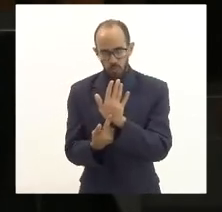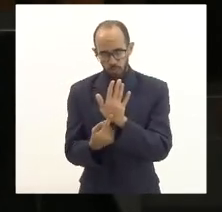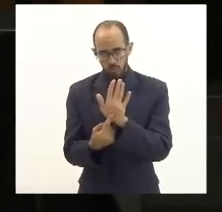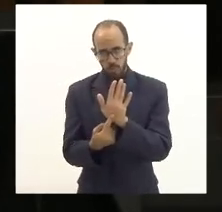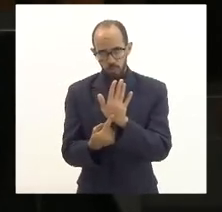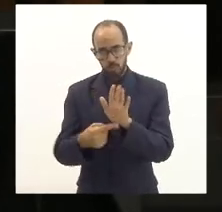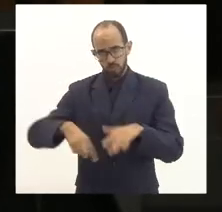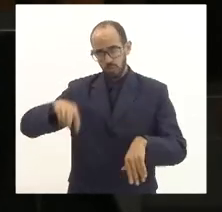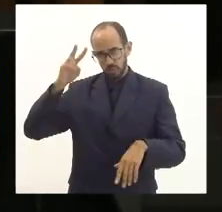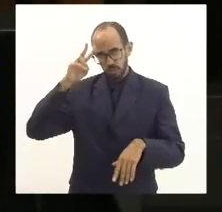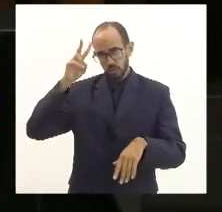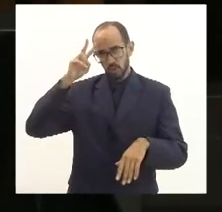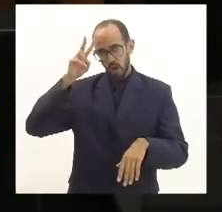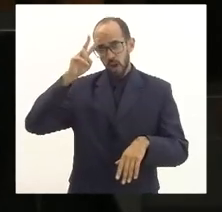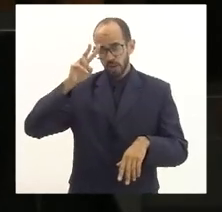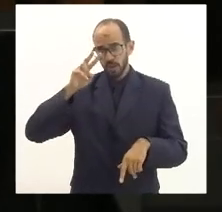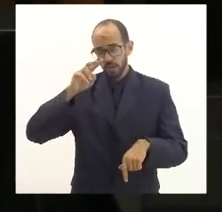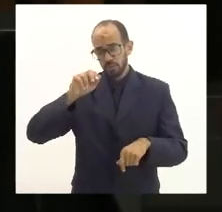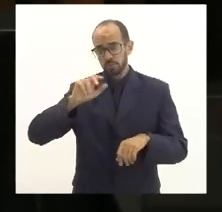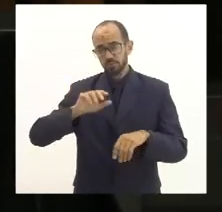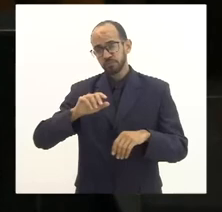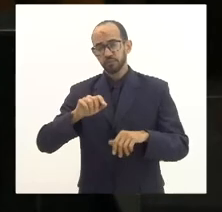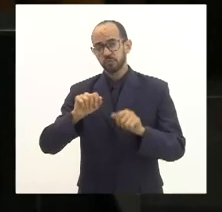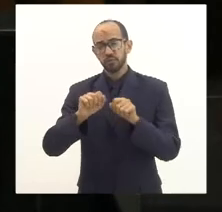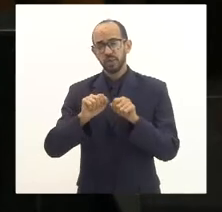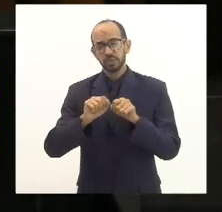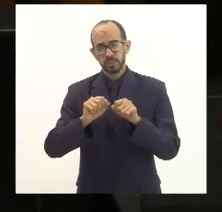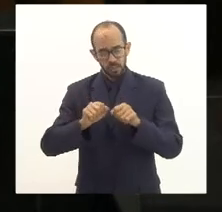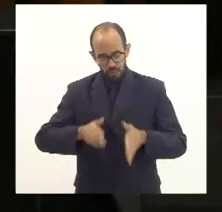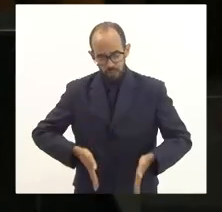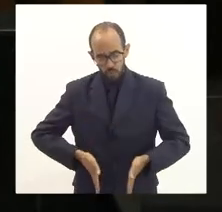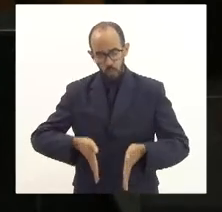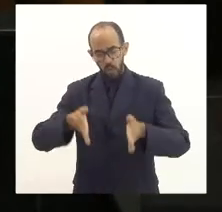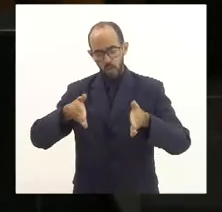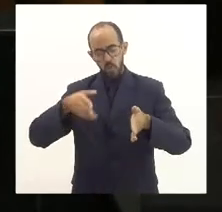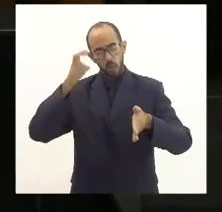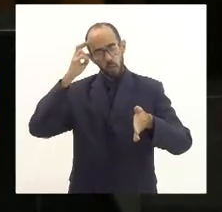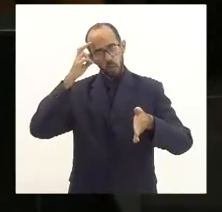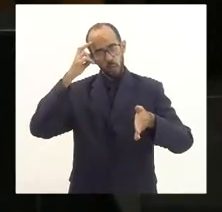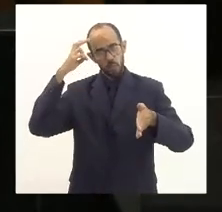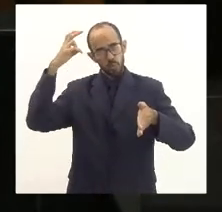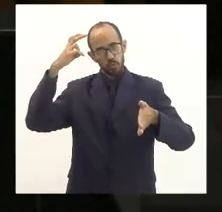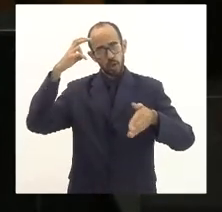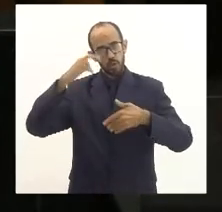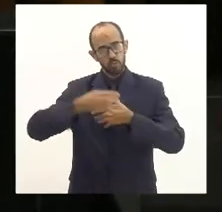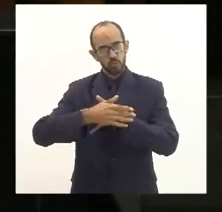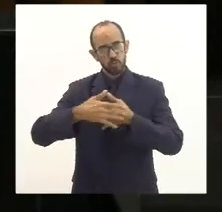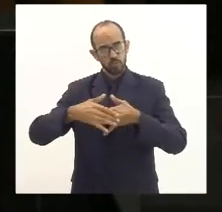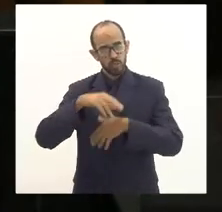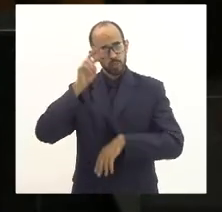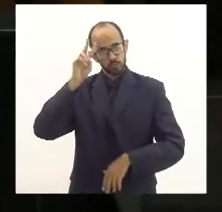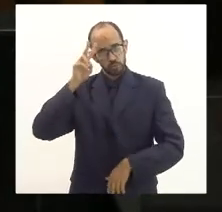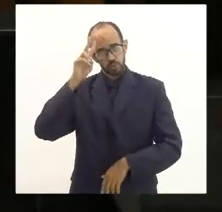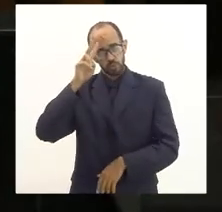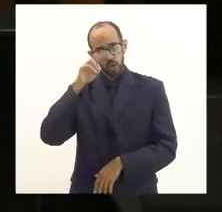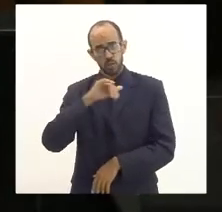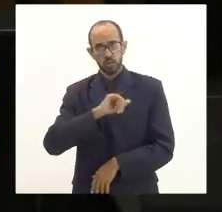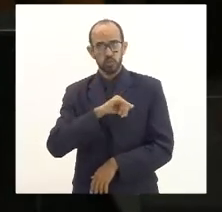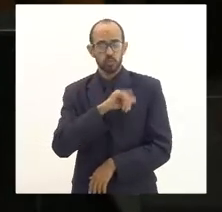o que eu chamo desse belíssimo corredor cultural do centro histórico